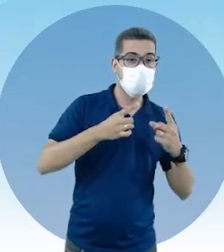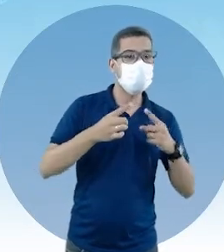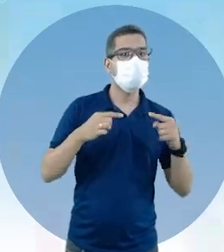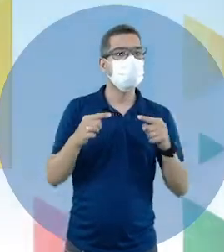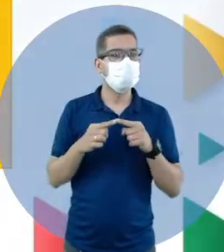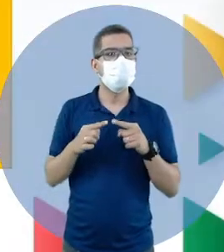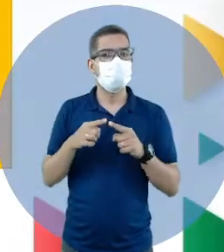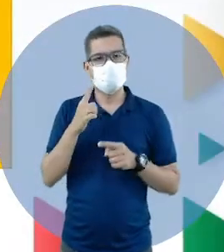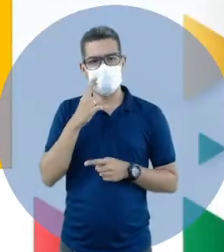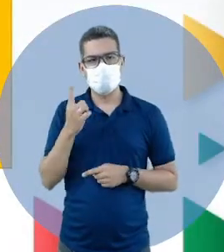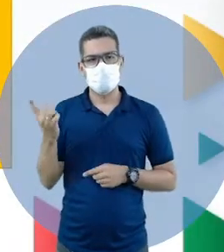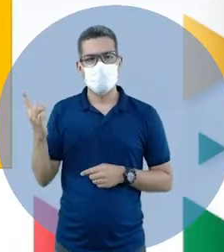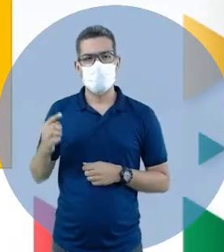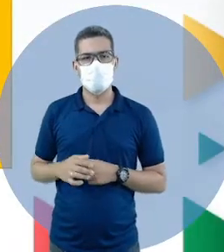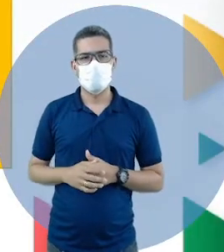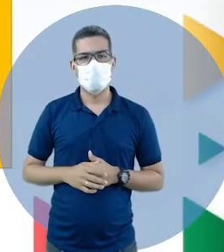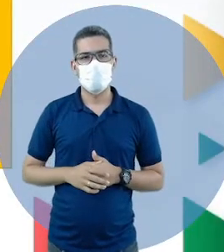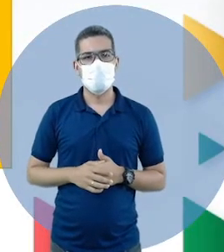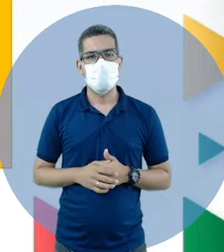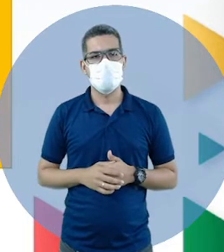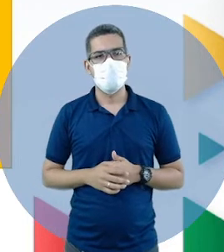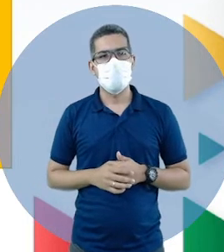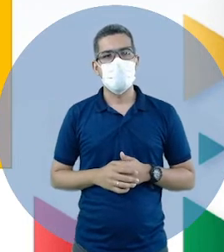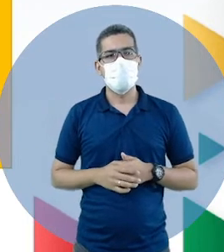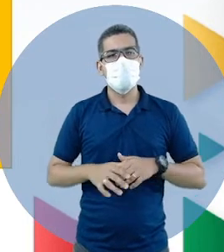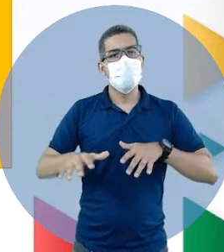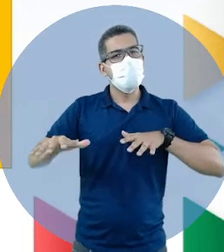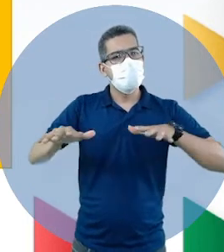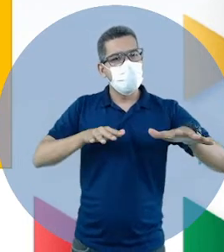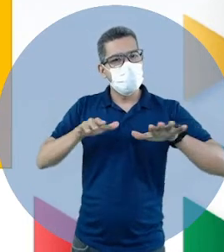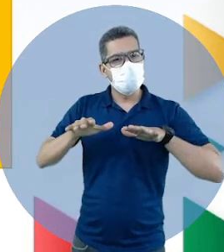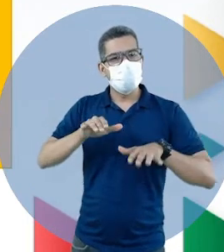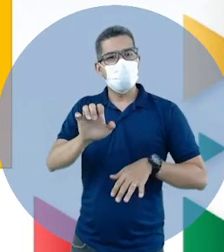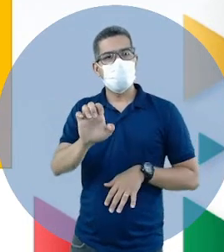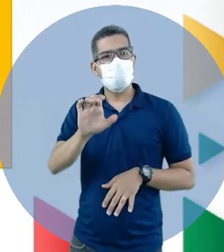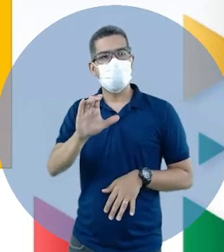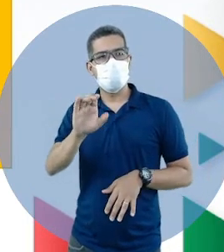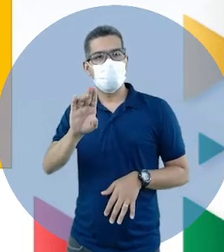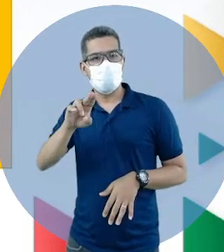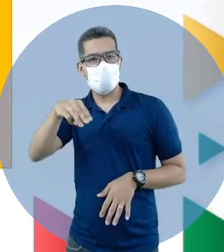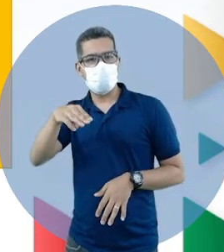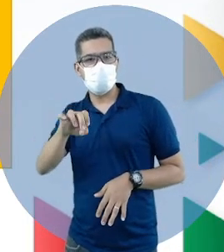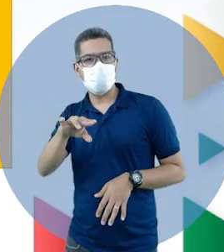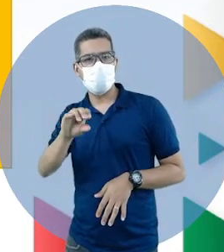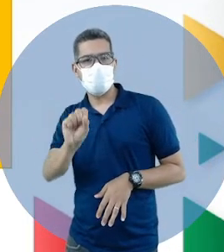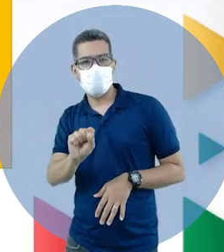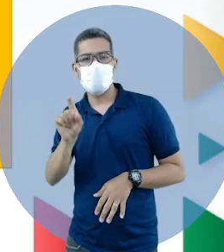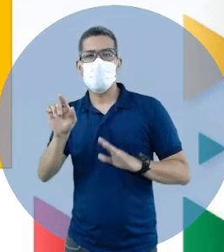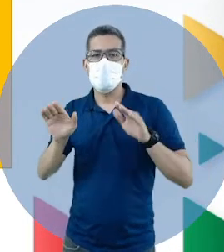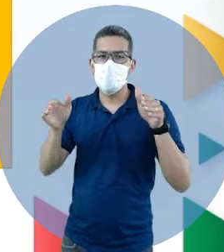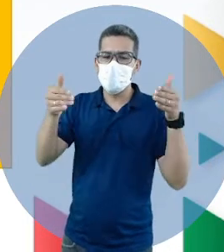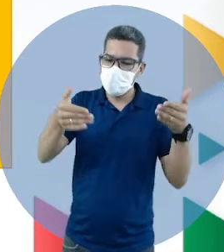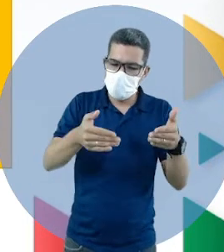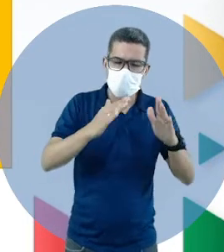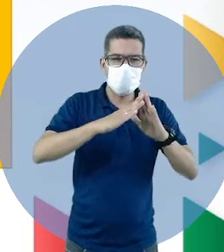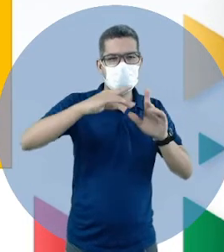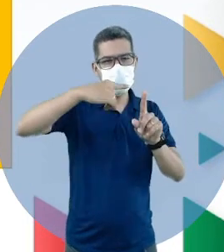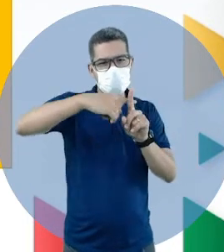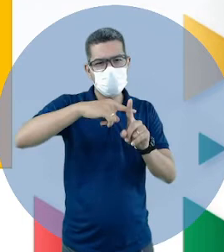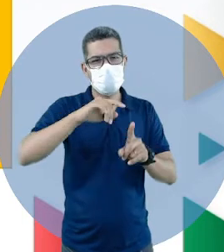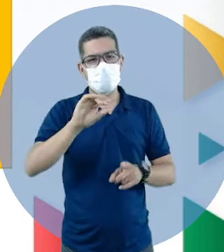nós temos os seus movimentos ecumênicos iniciais foram dirigidos para a Igreja Ortodoxa, para